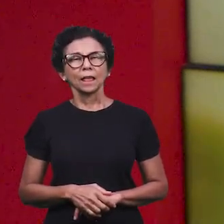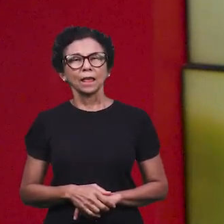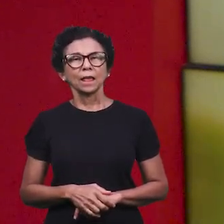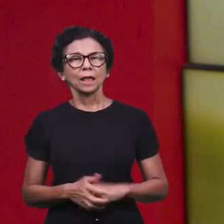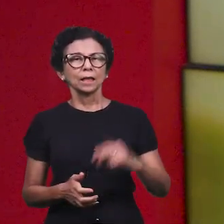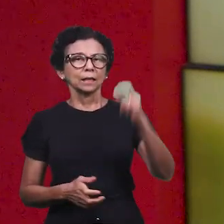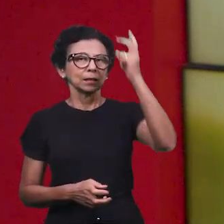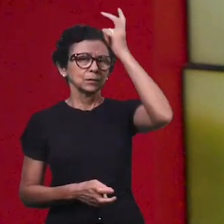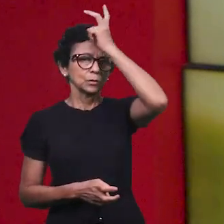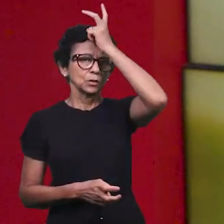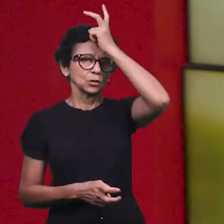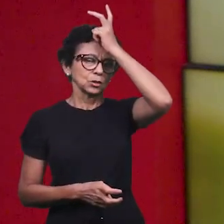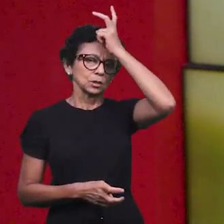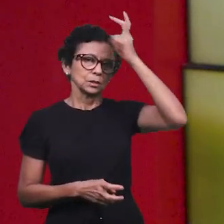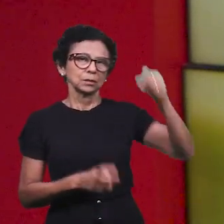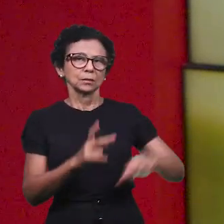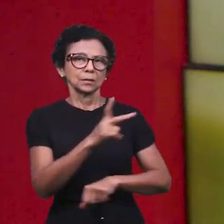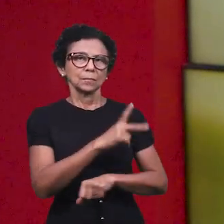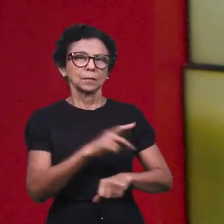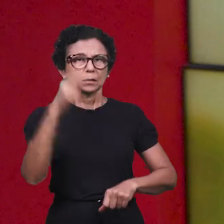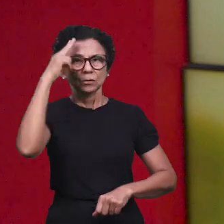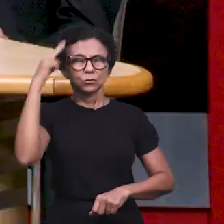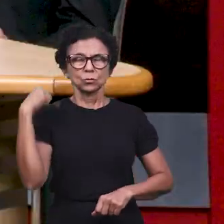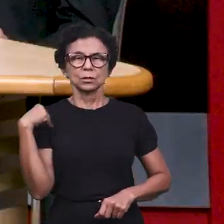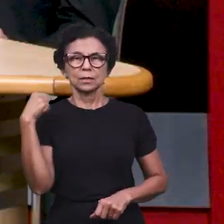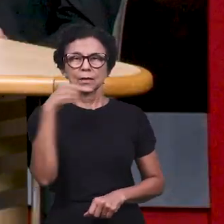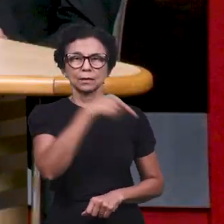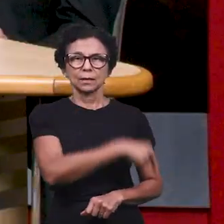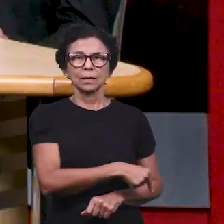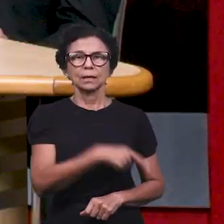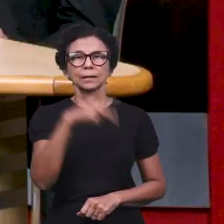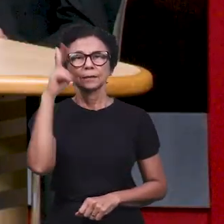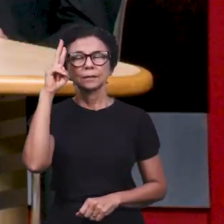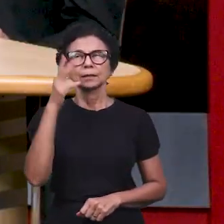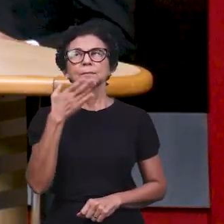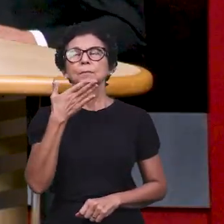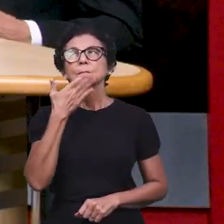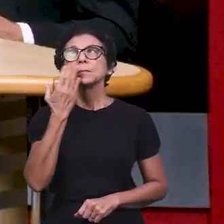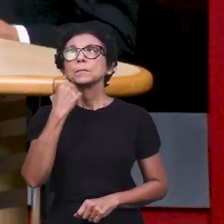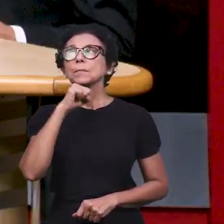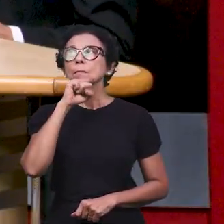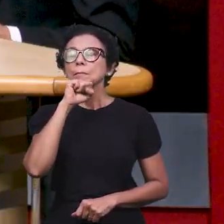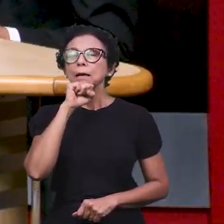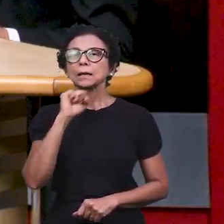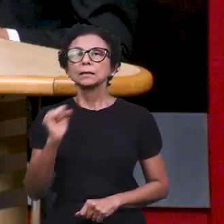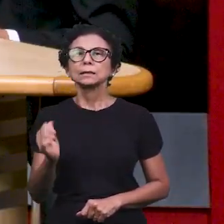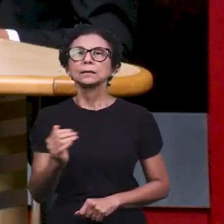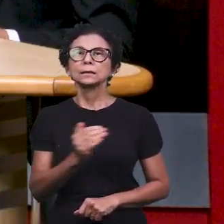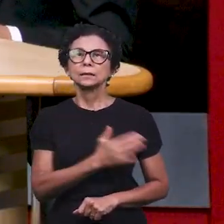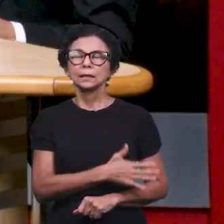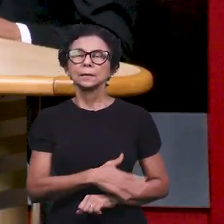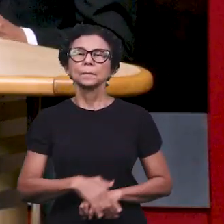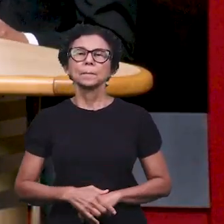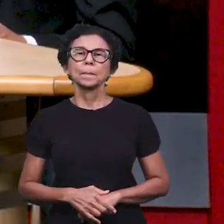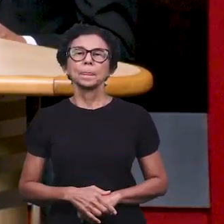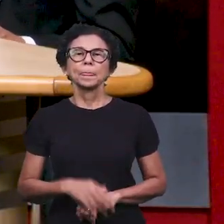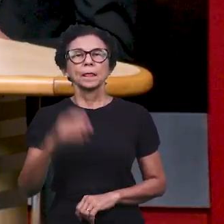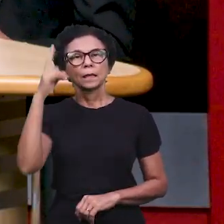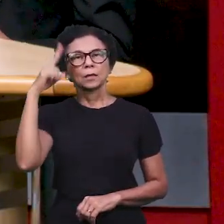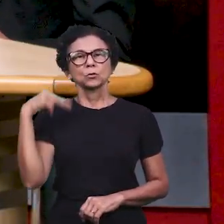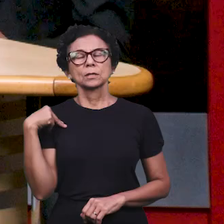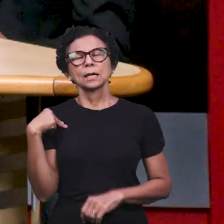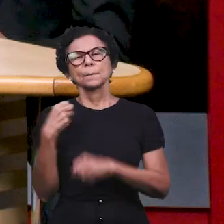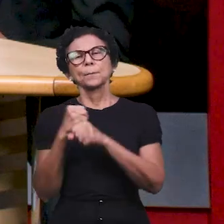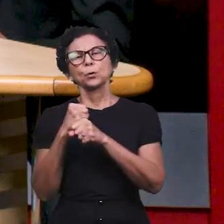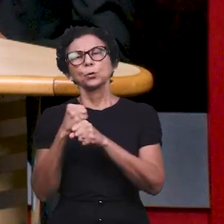bom, Renato. Ele lembra do pai. É o afeto que havia entre eles. Isso foi marcante. Porque José foi caçula durante muitos anos.